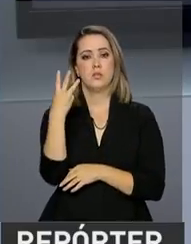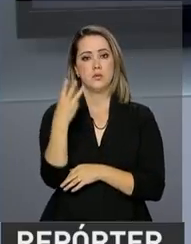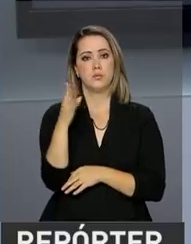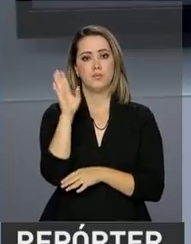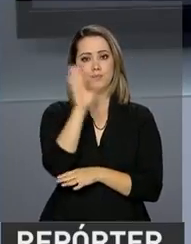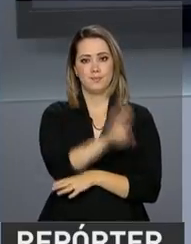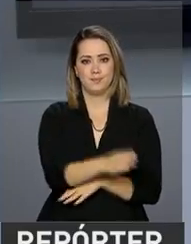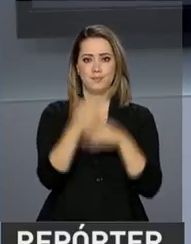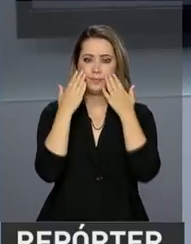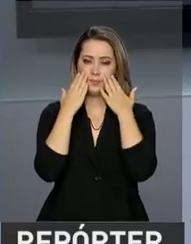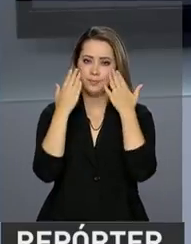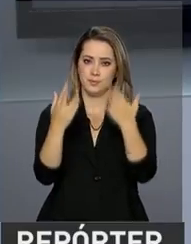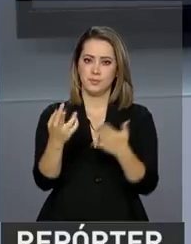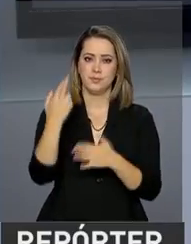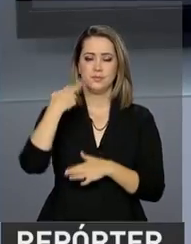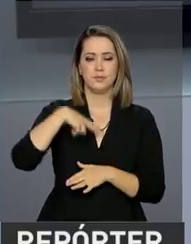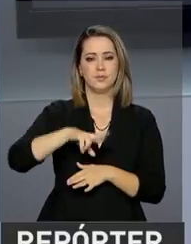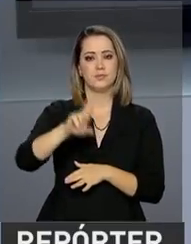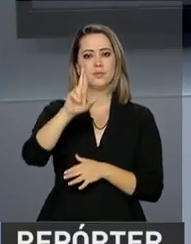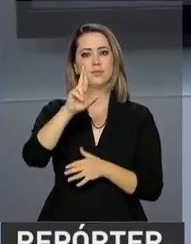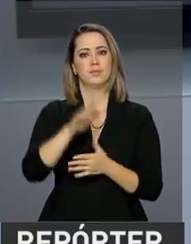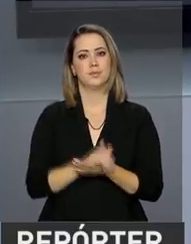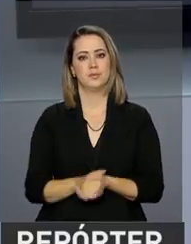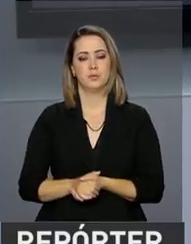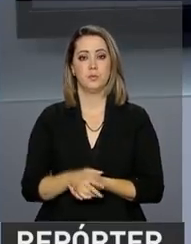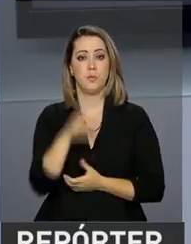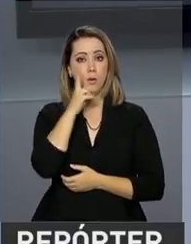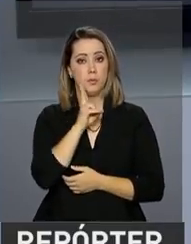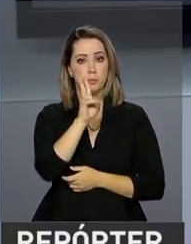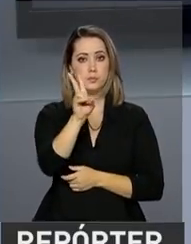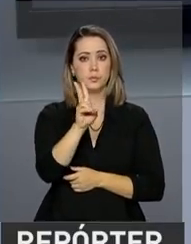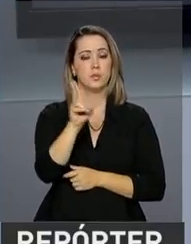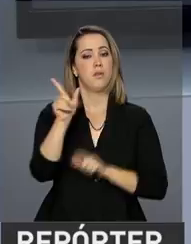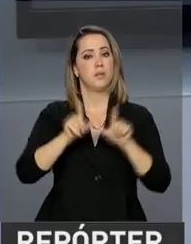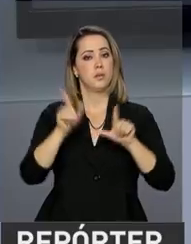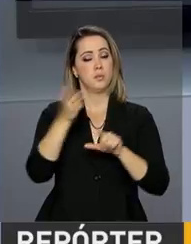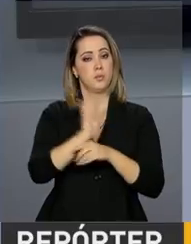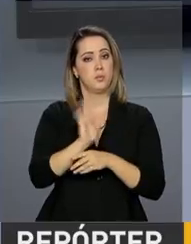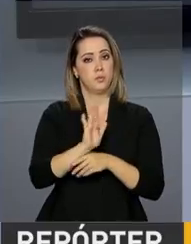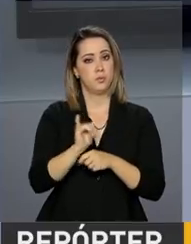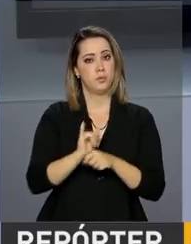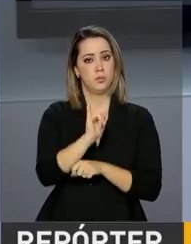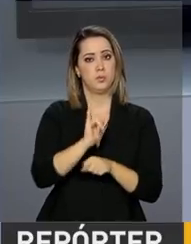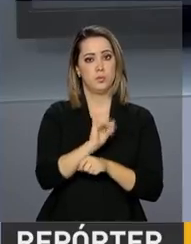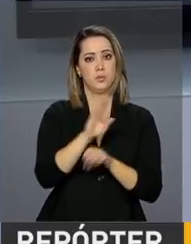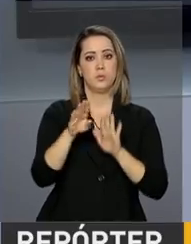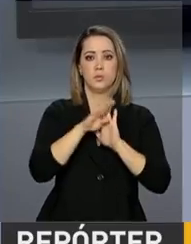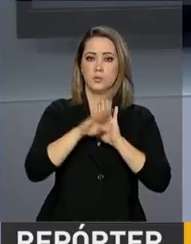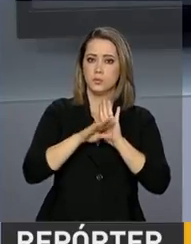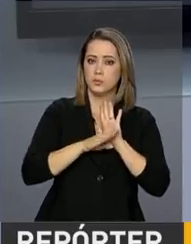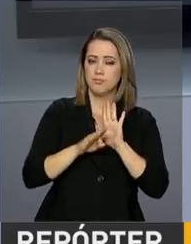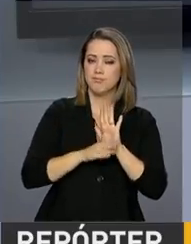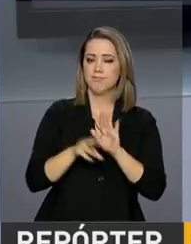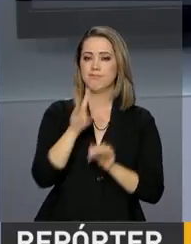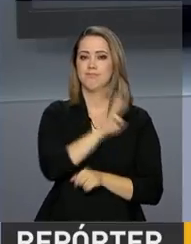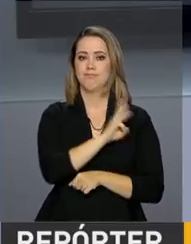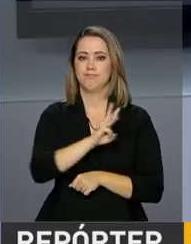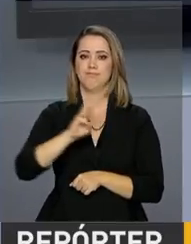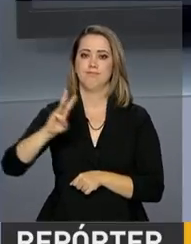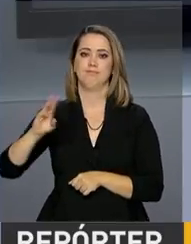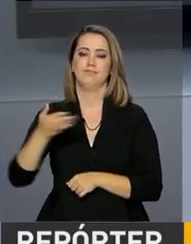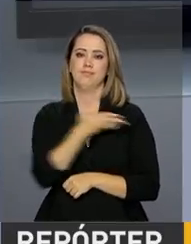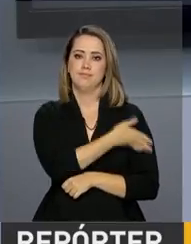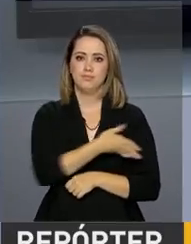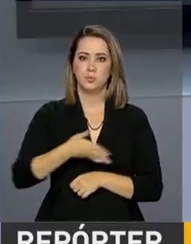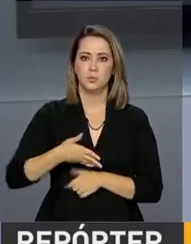às três da tarde na nossa próxima edição do repórter nbr você pode rever as reportagens no youtube e toda a programação também está